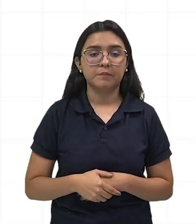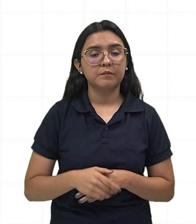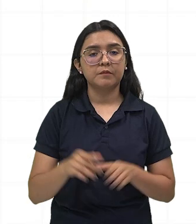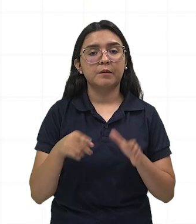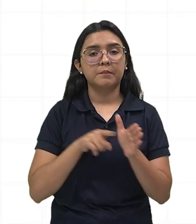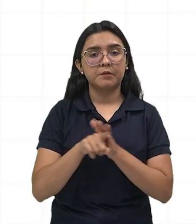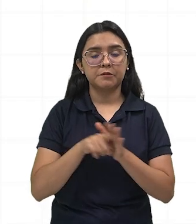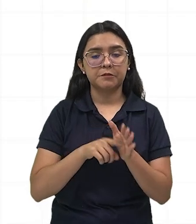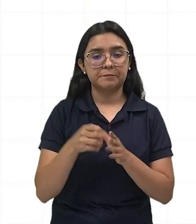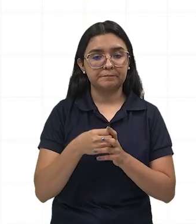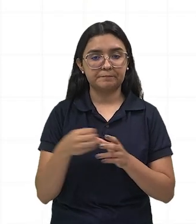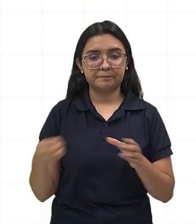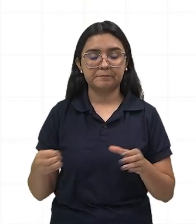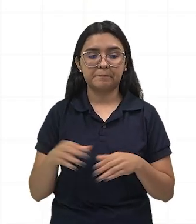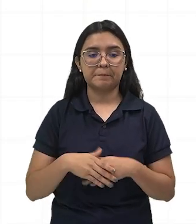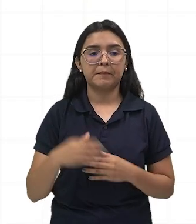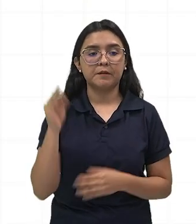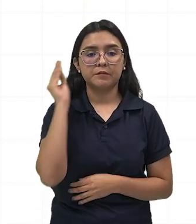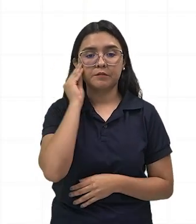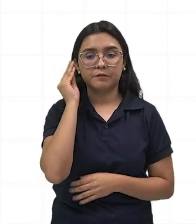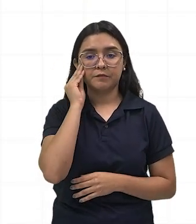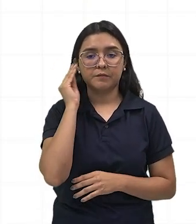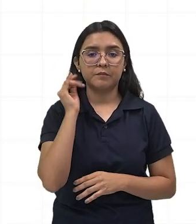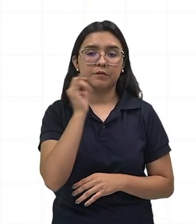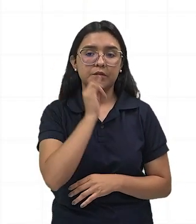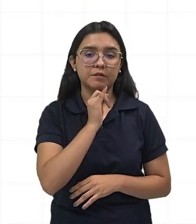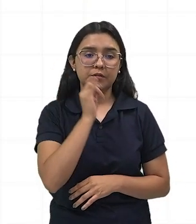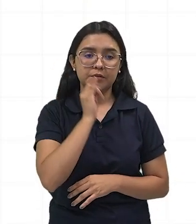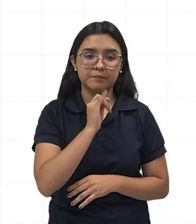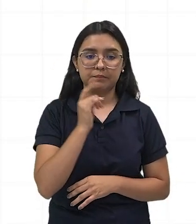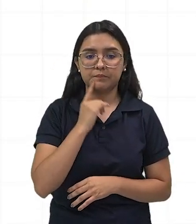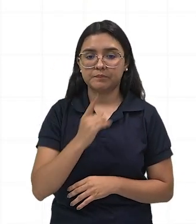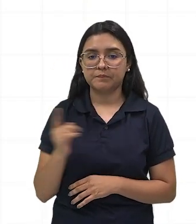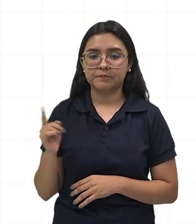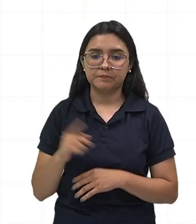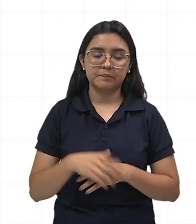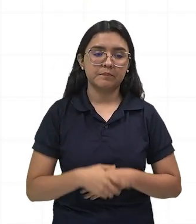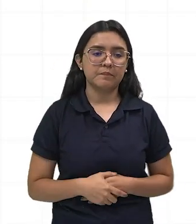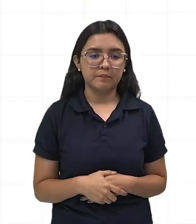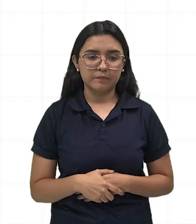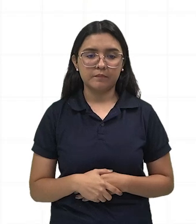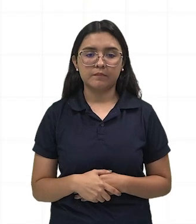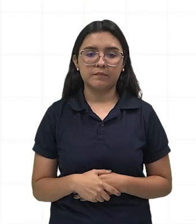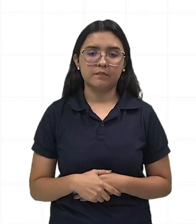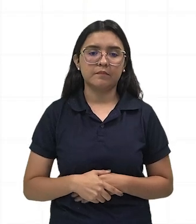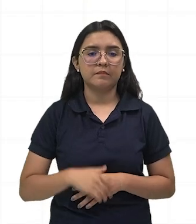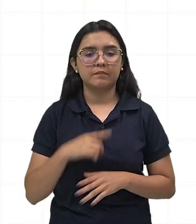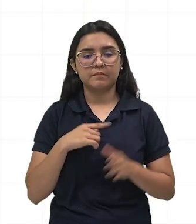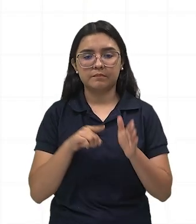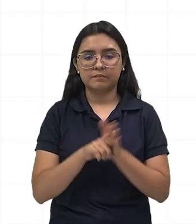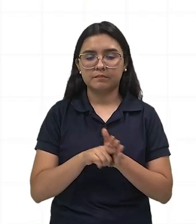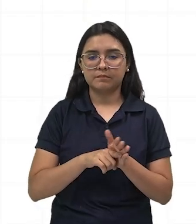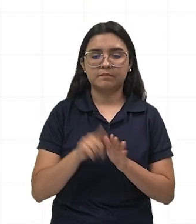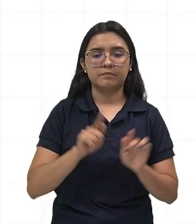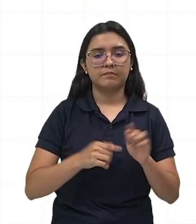Então, aqui nós vimos os exemplos, né? E o que eles fazem? Eles ilustram toda a diferença fundamental entre pesquisa censitária e